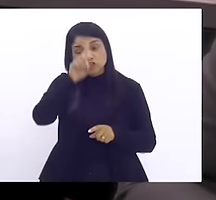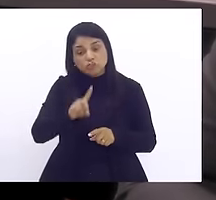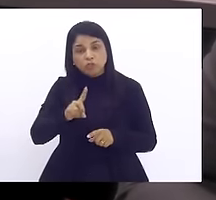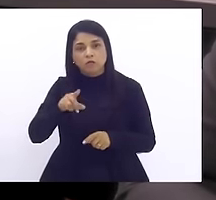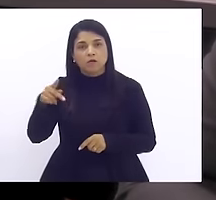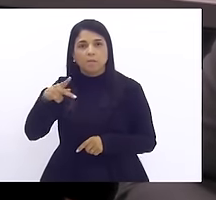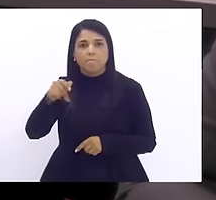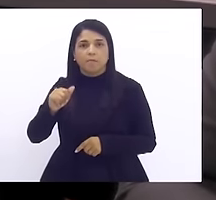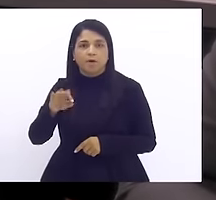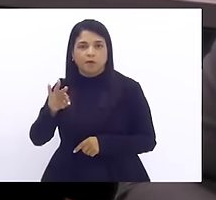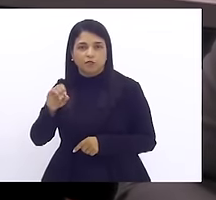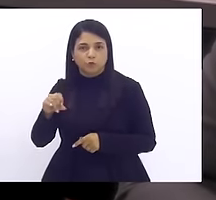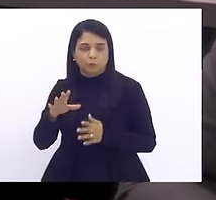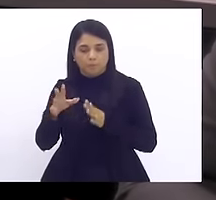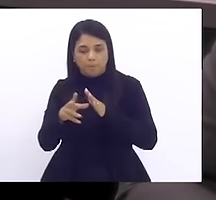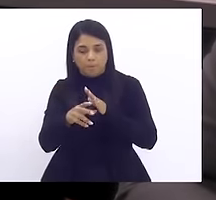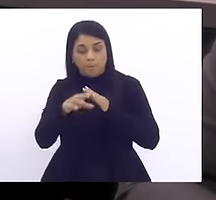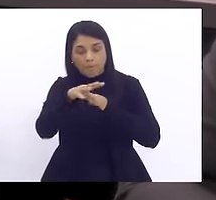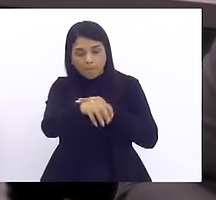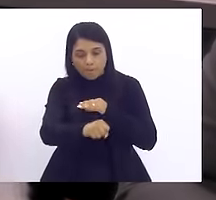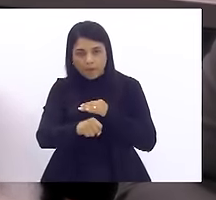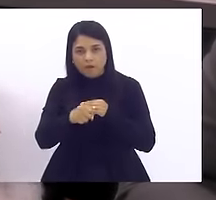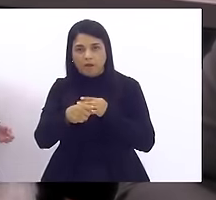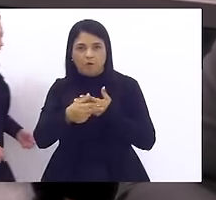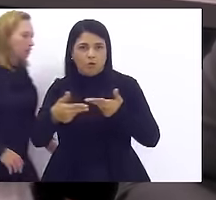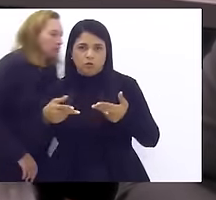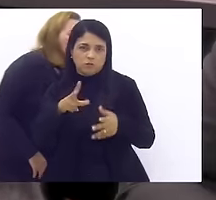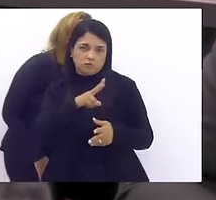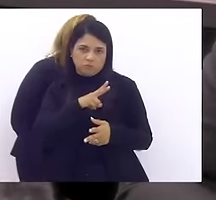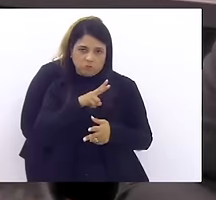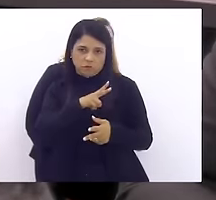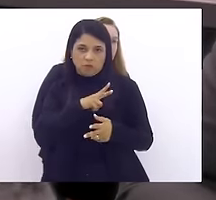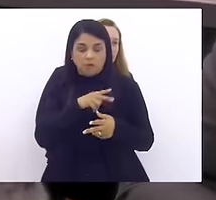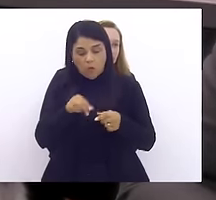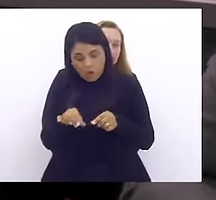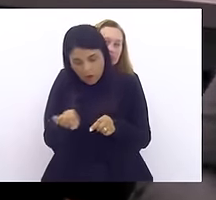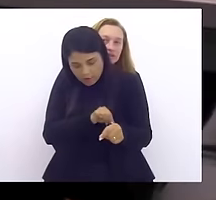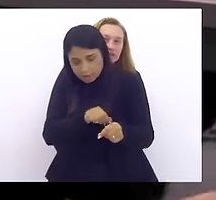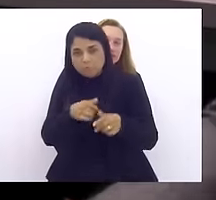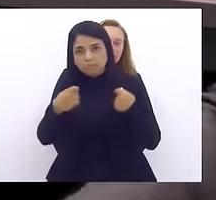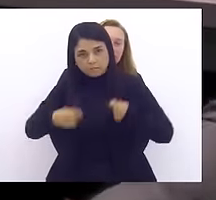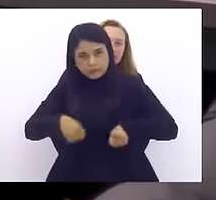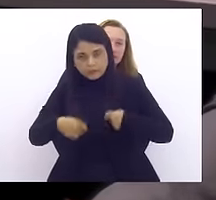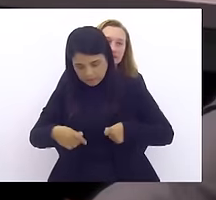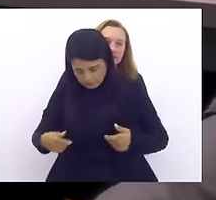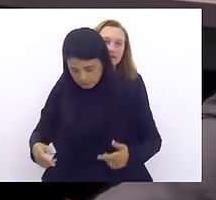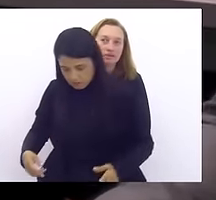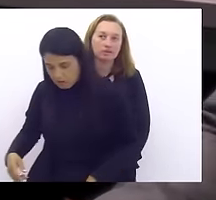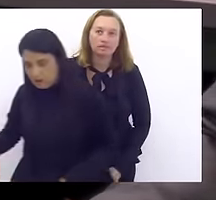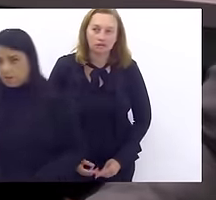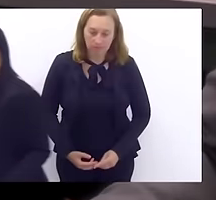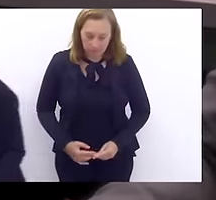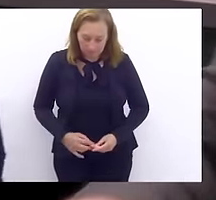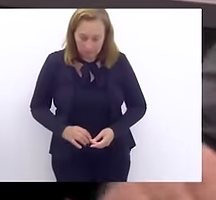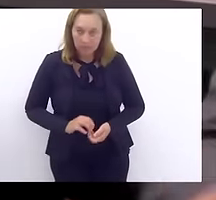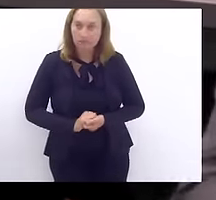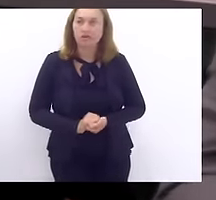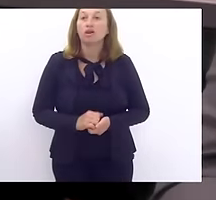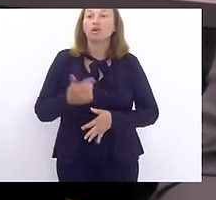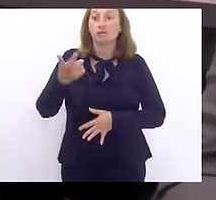retirar pertences pessoais nesse momento não tem jeito o lacre precisa ser rompido em relação as baterias por exemplo